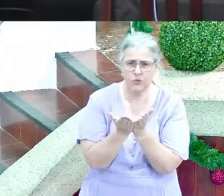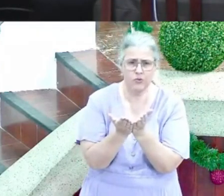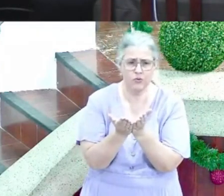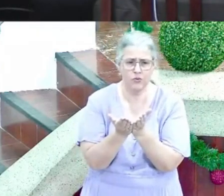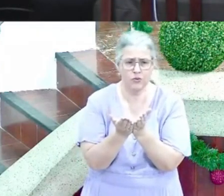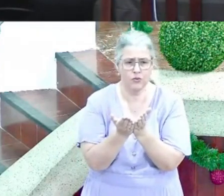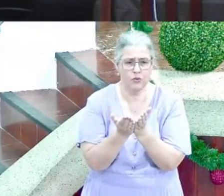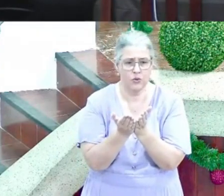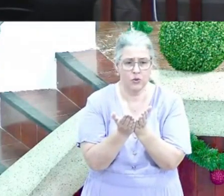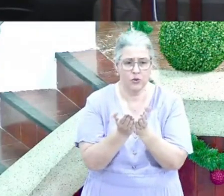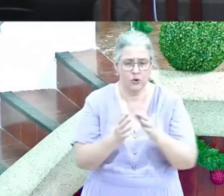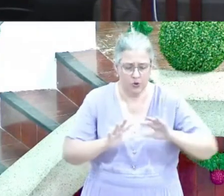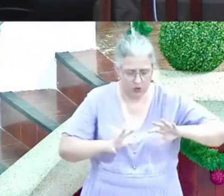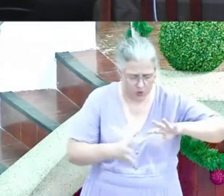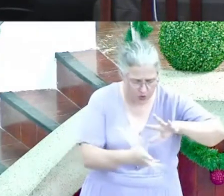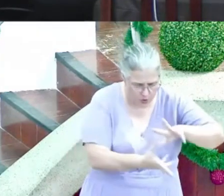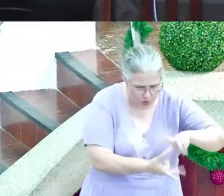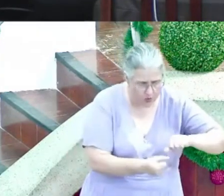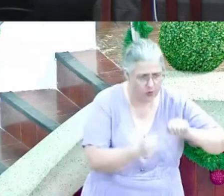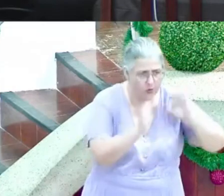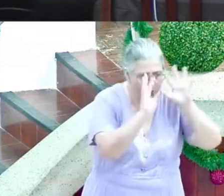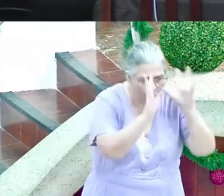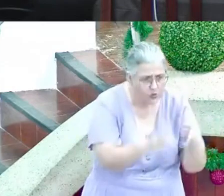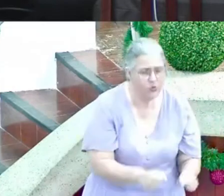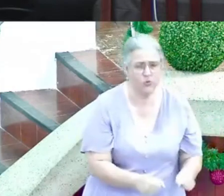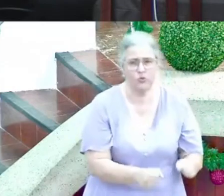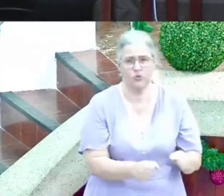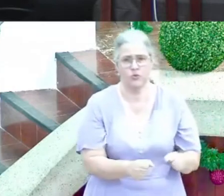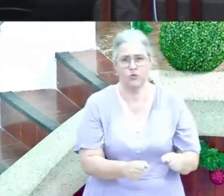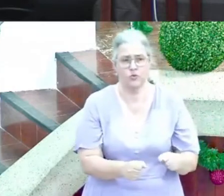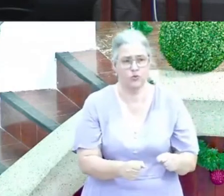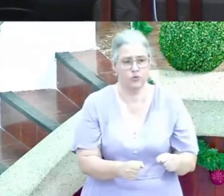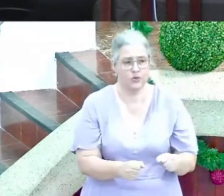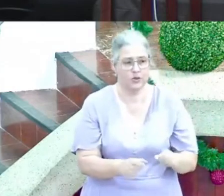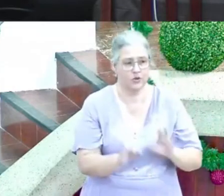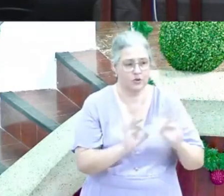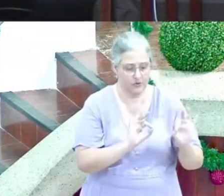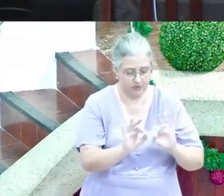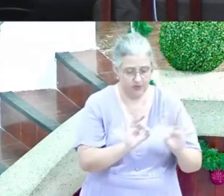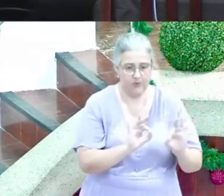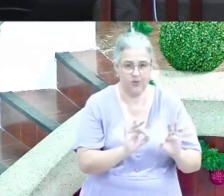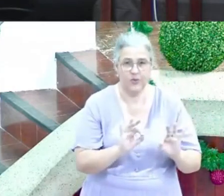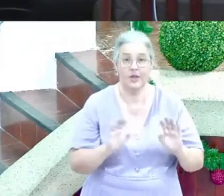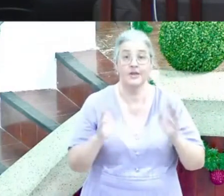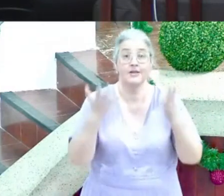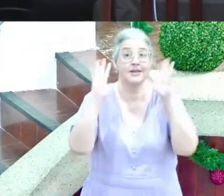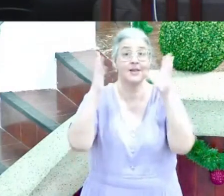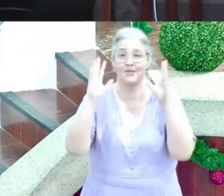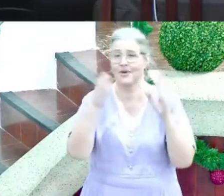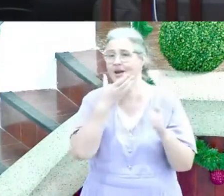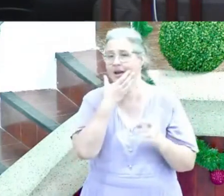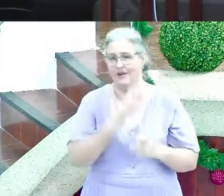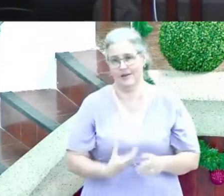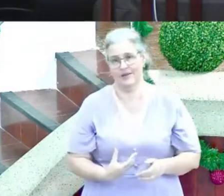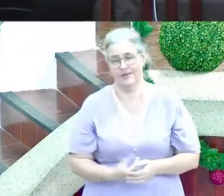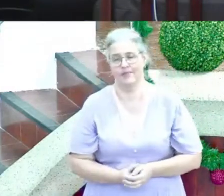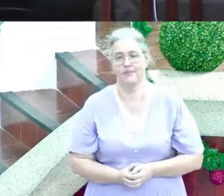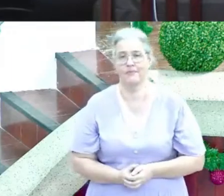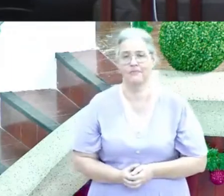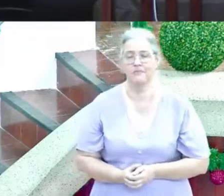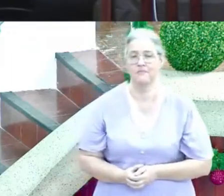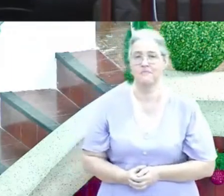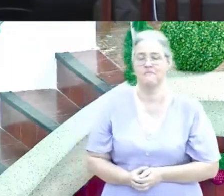por todos os lugares no mundo estão se preparando para celebrar o Natal.